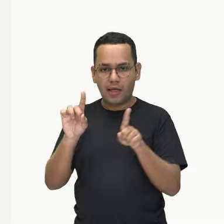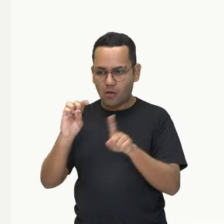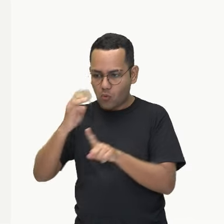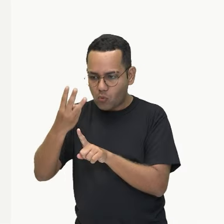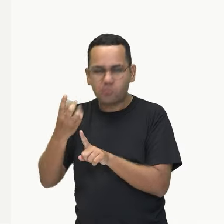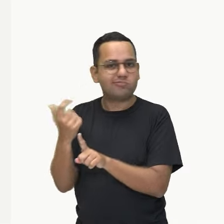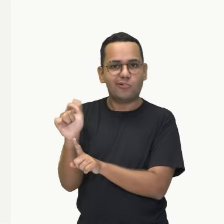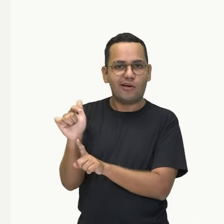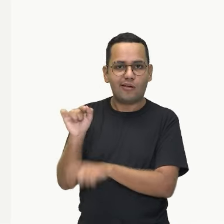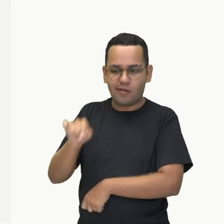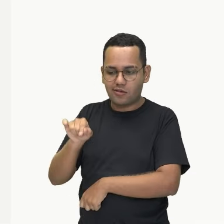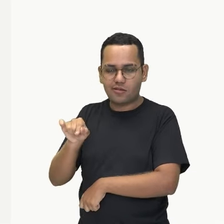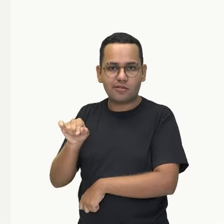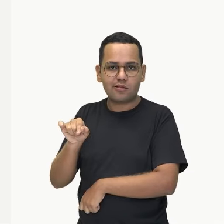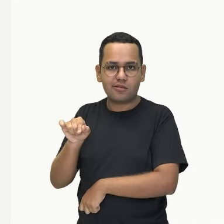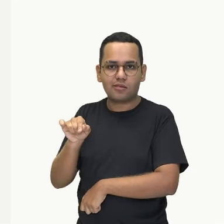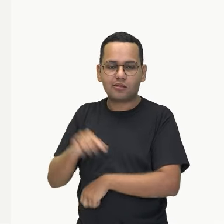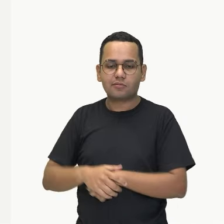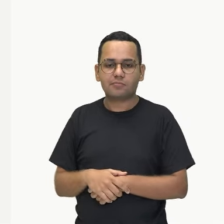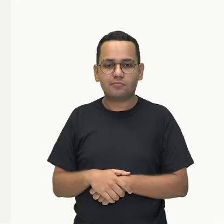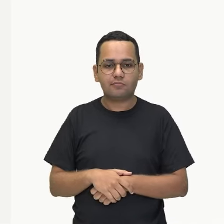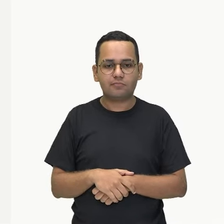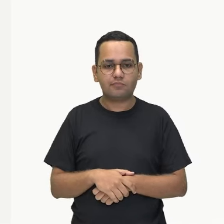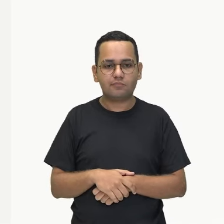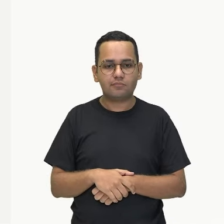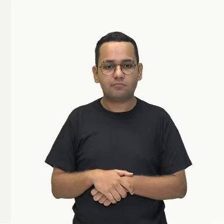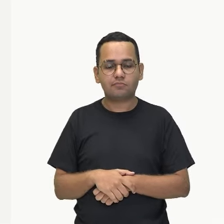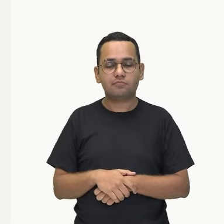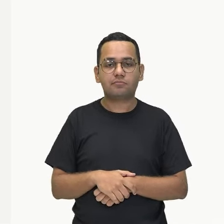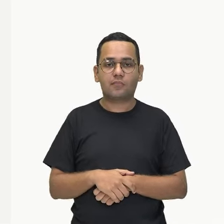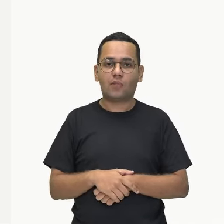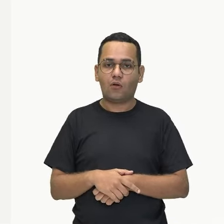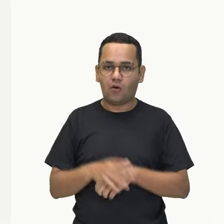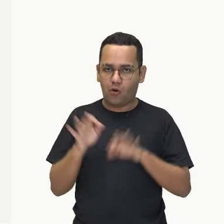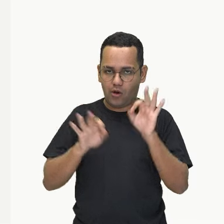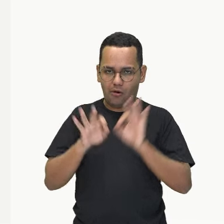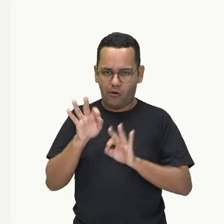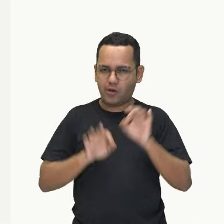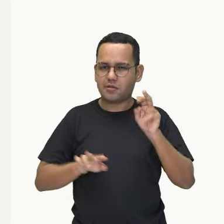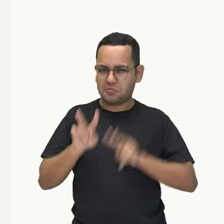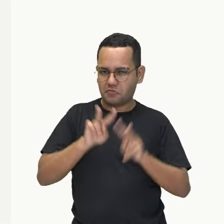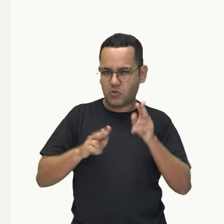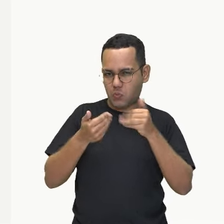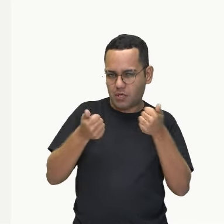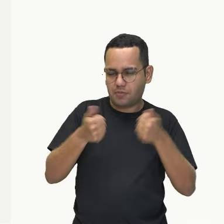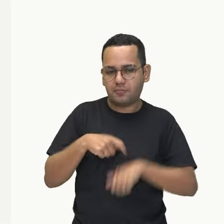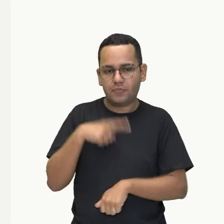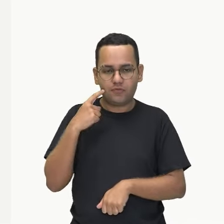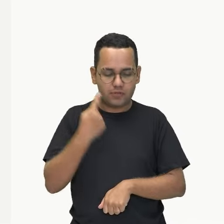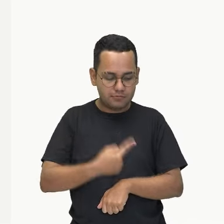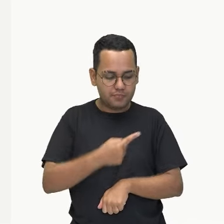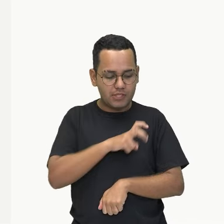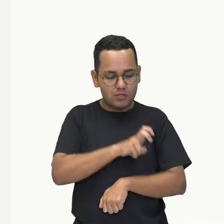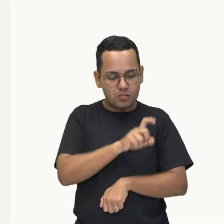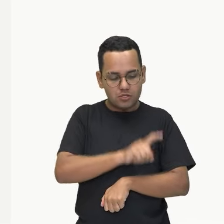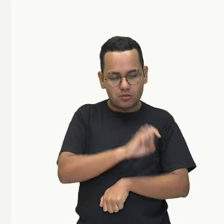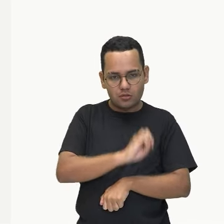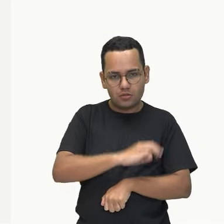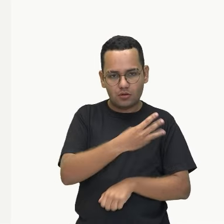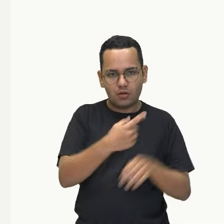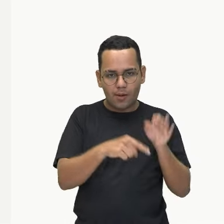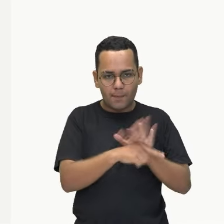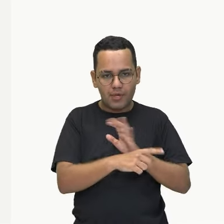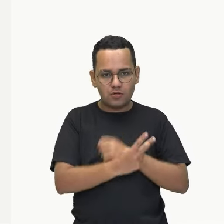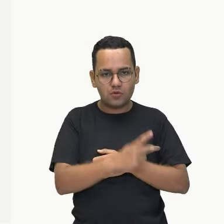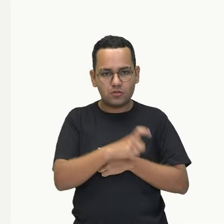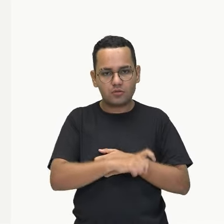outros. Então, os que possuem a mesma parte literal, eu vou fazer o cálculo. 5x ao cubo